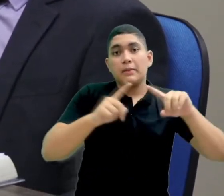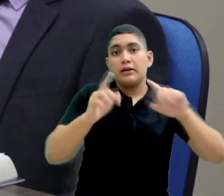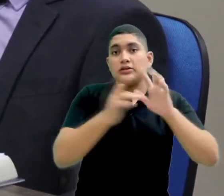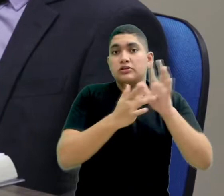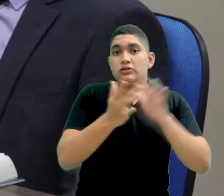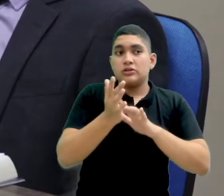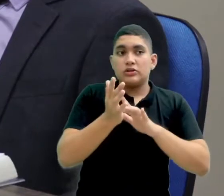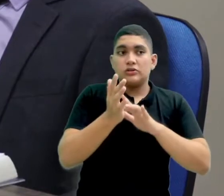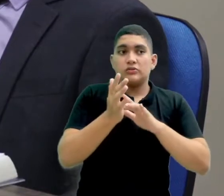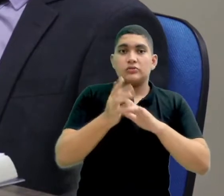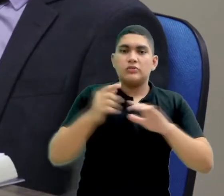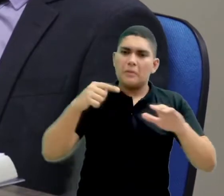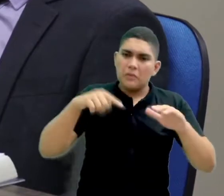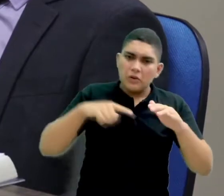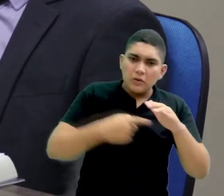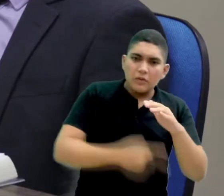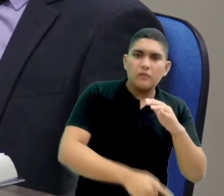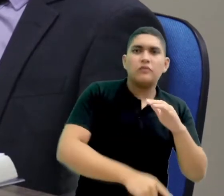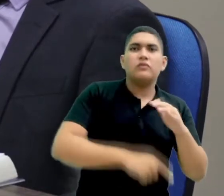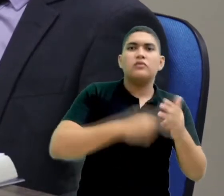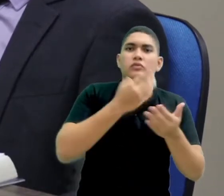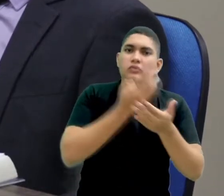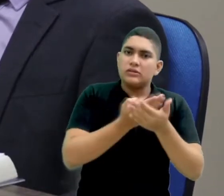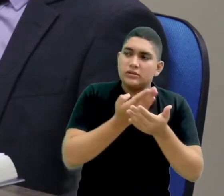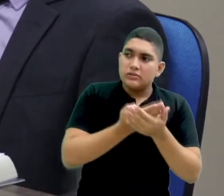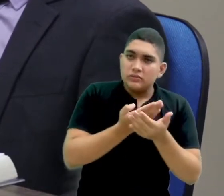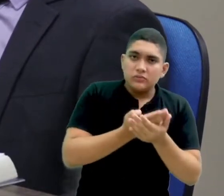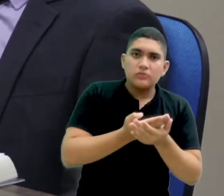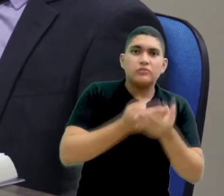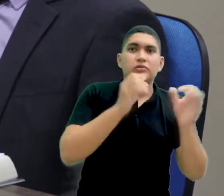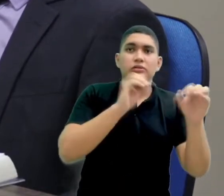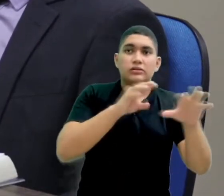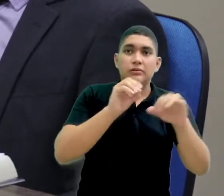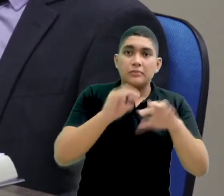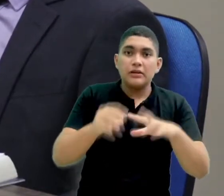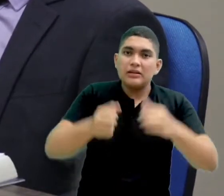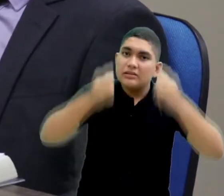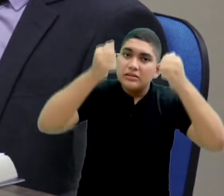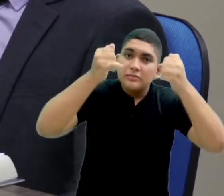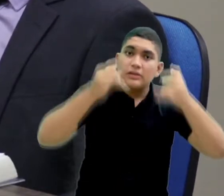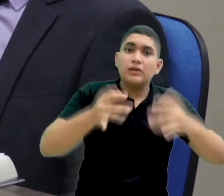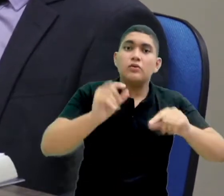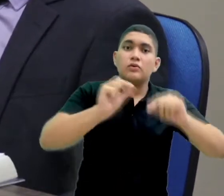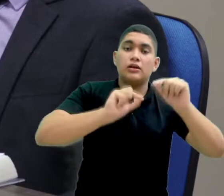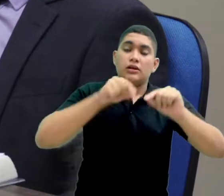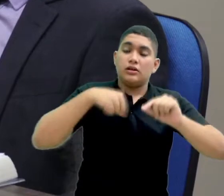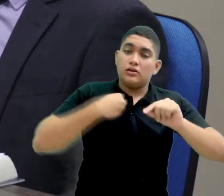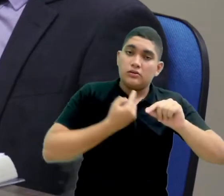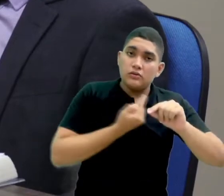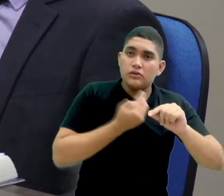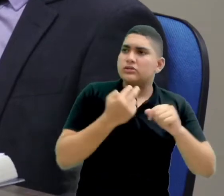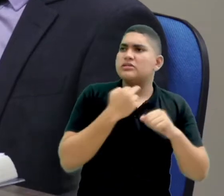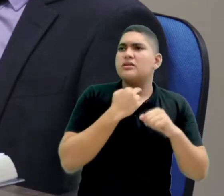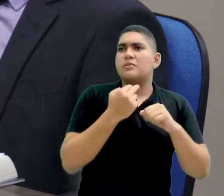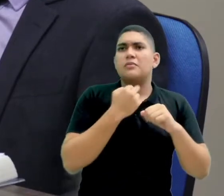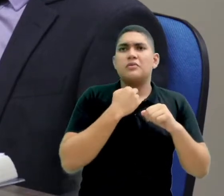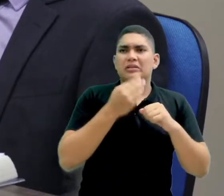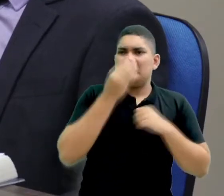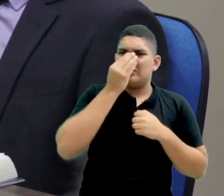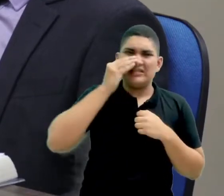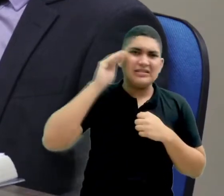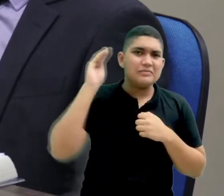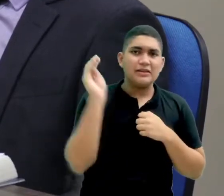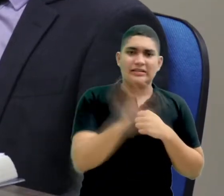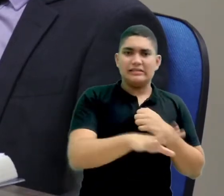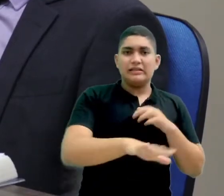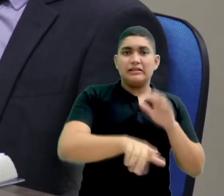ele vai então entrar mais profundo, explicando que nós não podemos desprezar